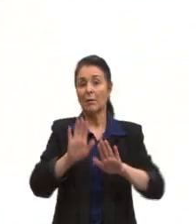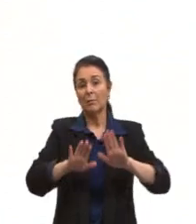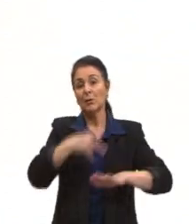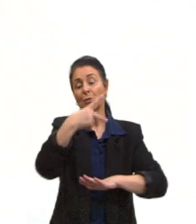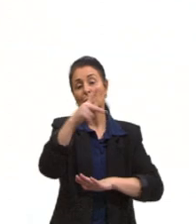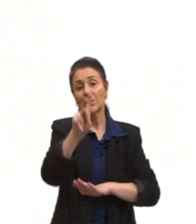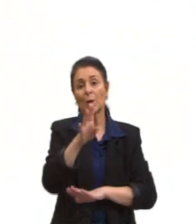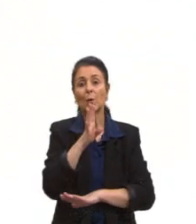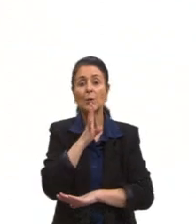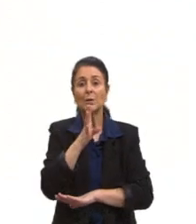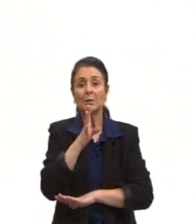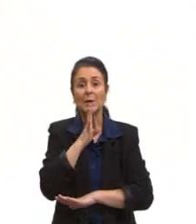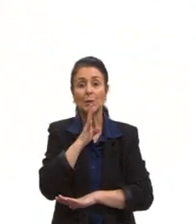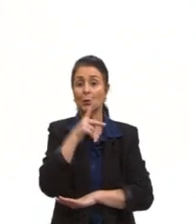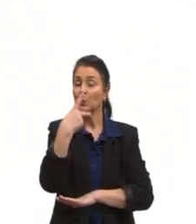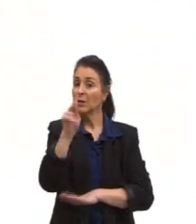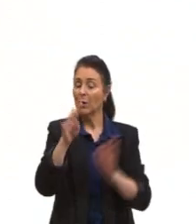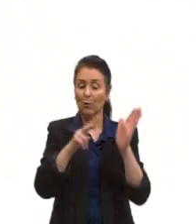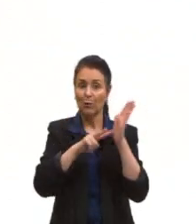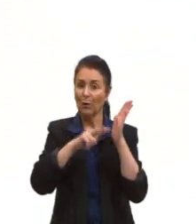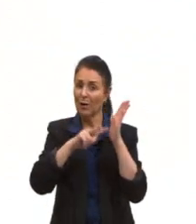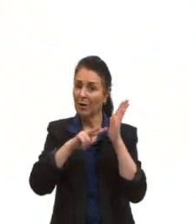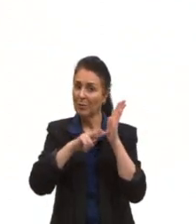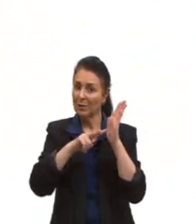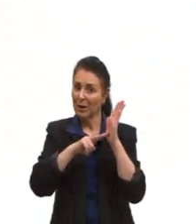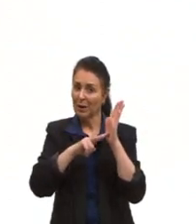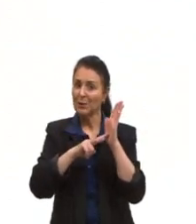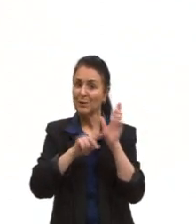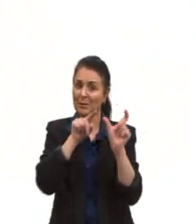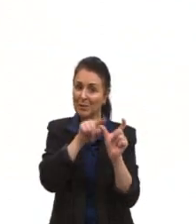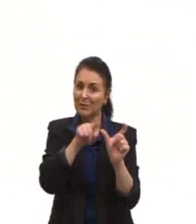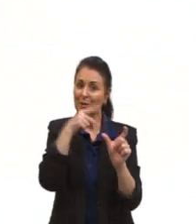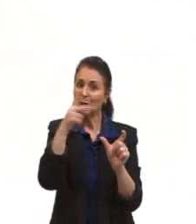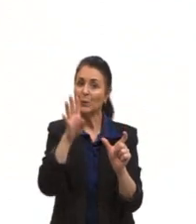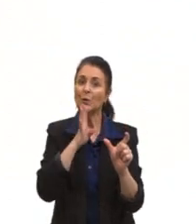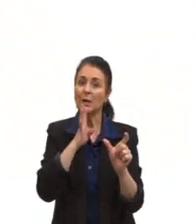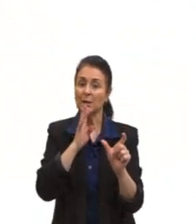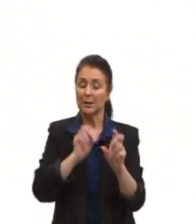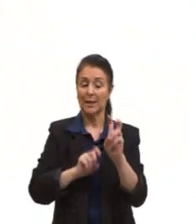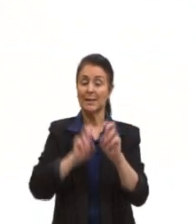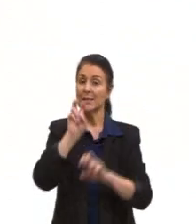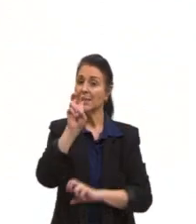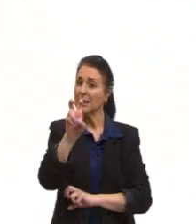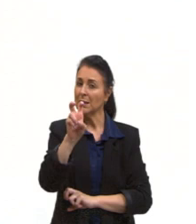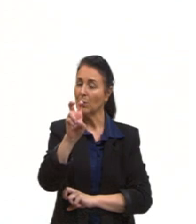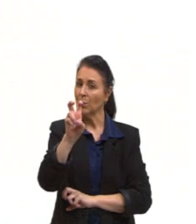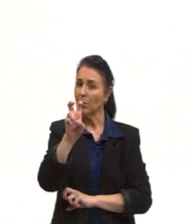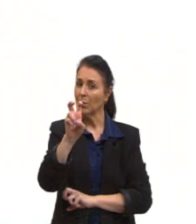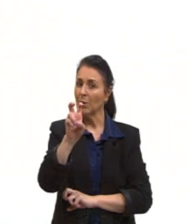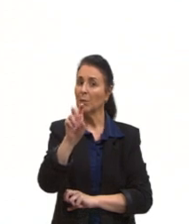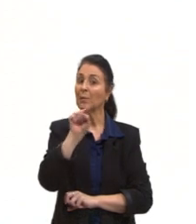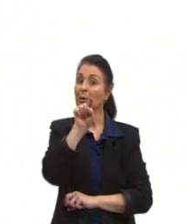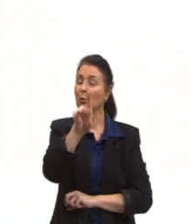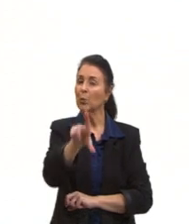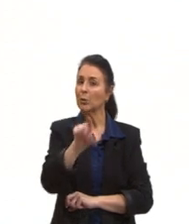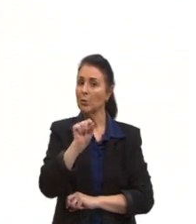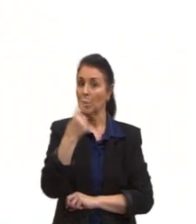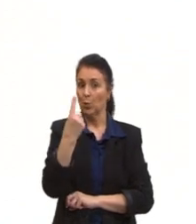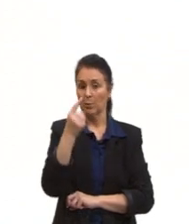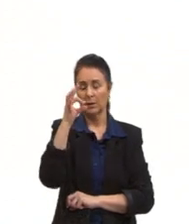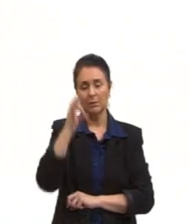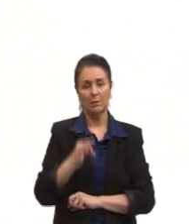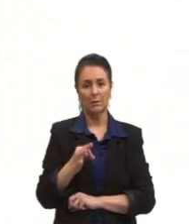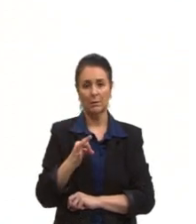vocabulário riqueza de vocabulário e tem sempre cinco alternativas em apenas uma delas vai ser a resposta correta apenas uma